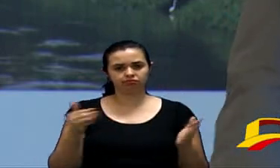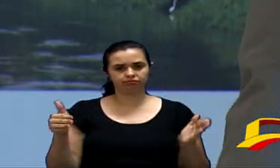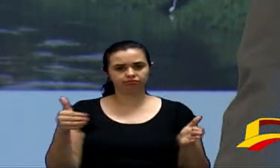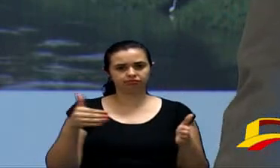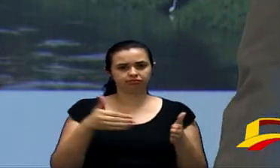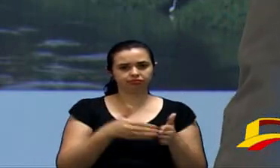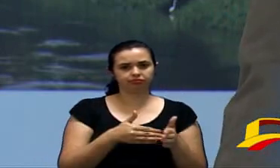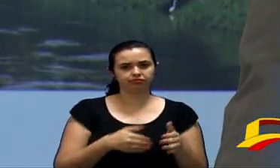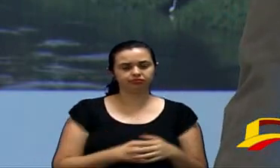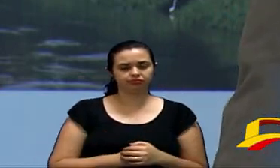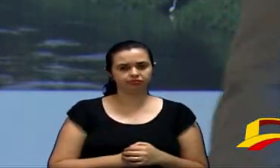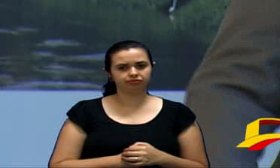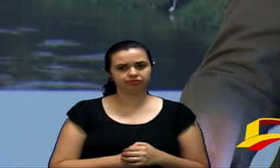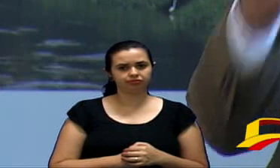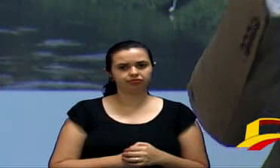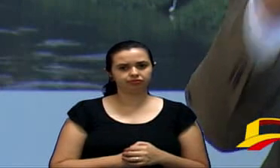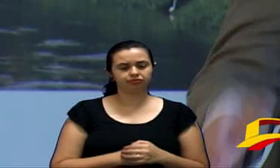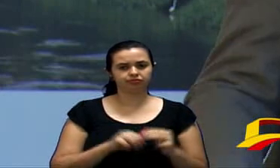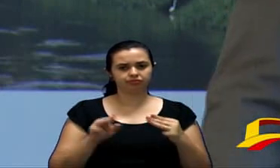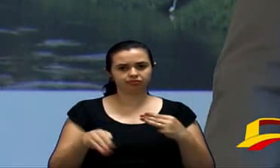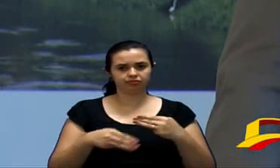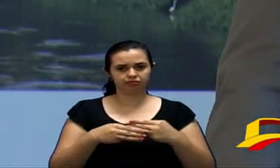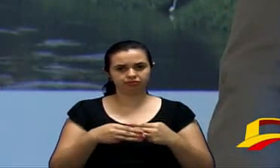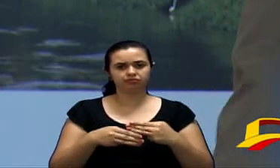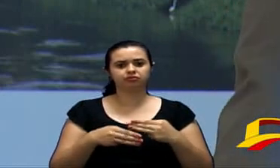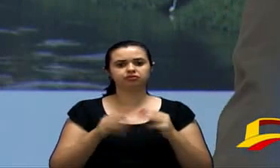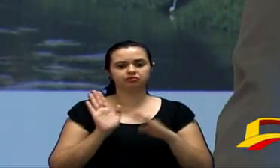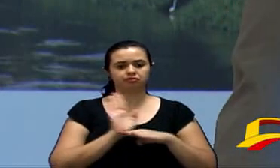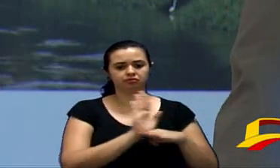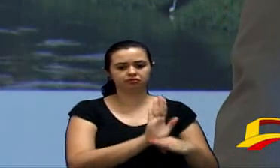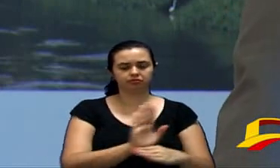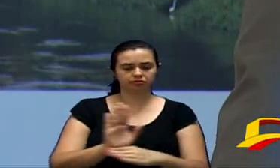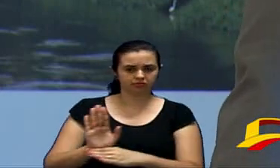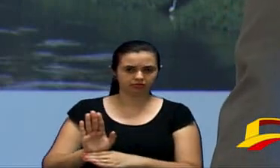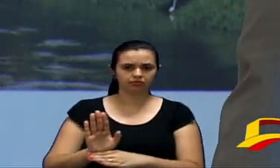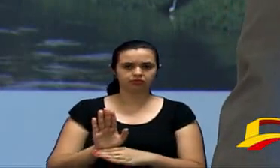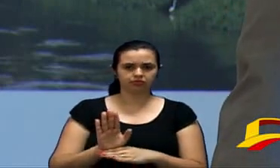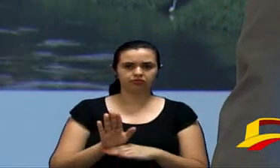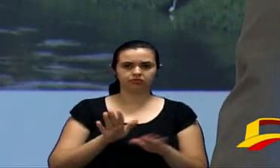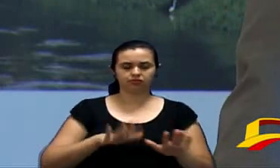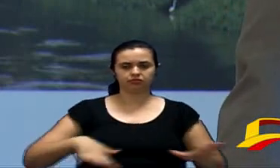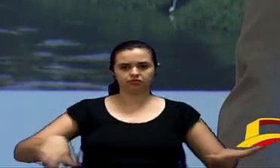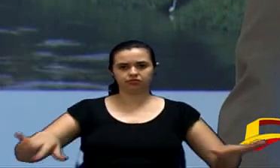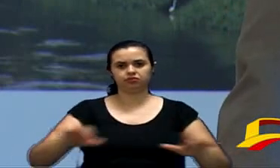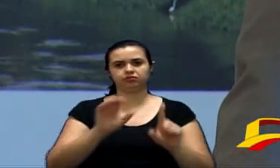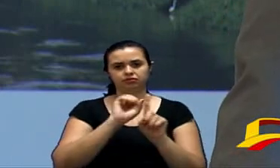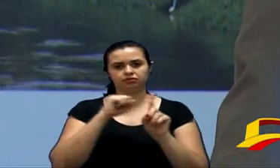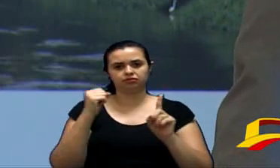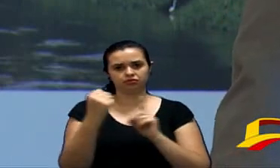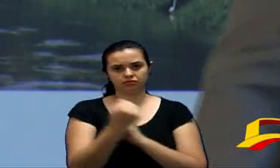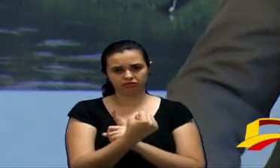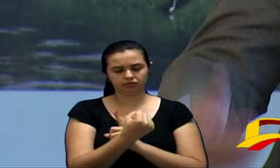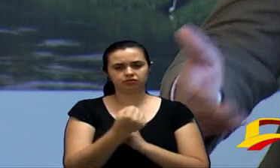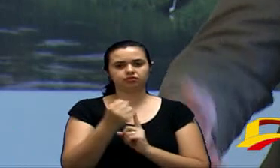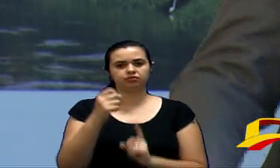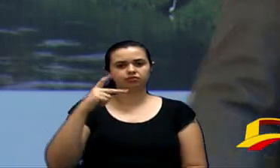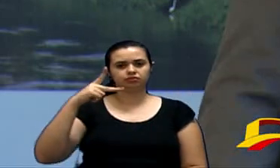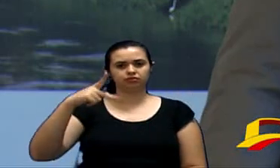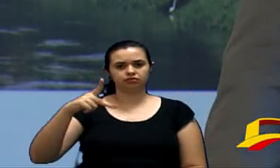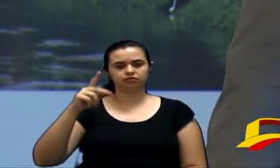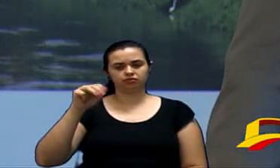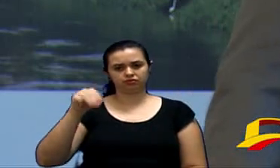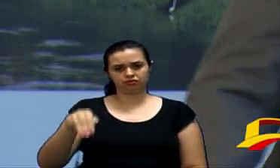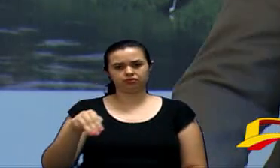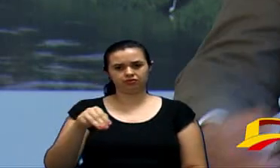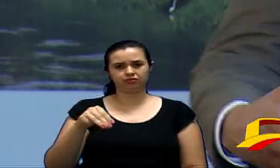dessa emenda, para assim melhor servir à sociedade como um todo, como foi já dito. Um PM também trabalhando